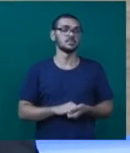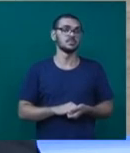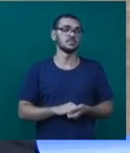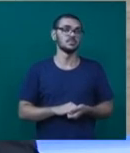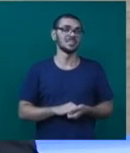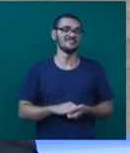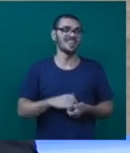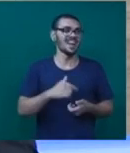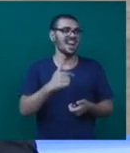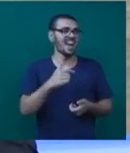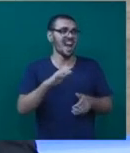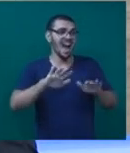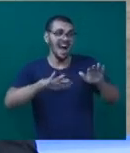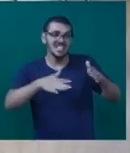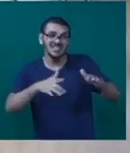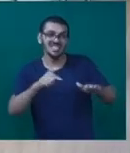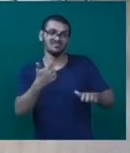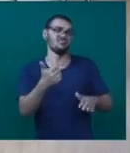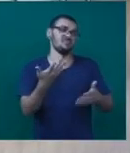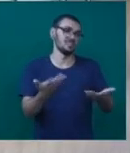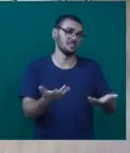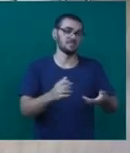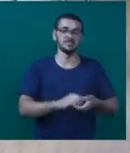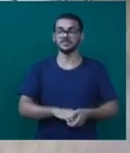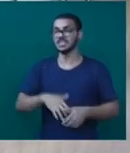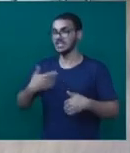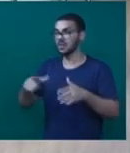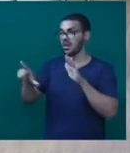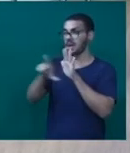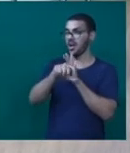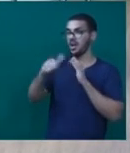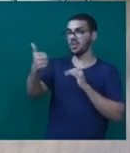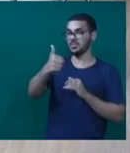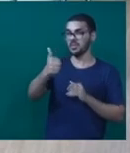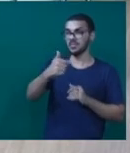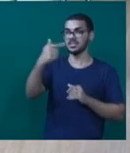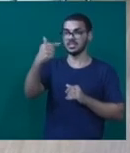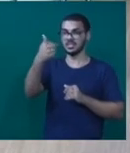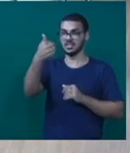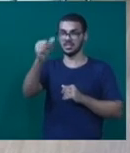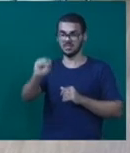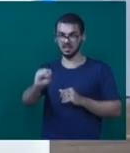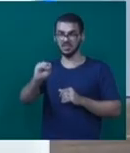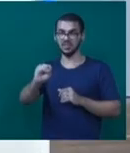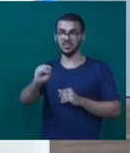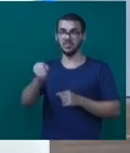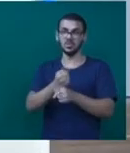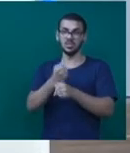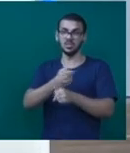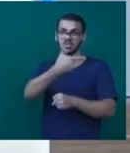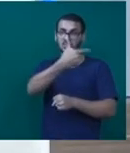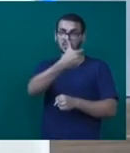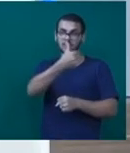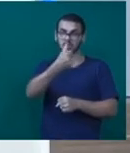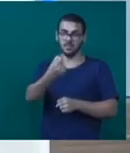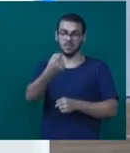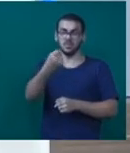nem sempre isso acontece também, Sim, a Lei 11.788, de 2008, que é a Lei do